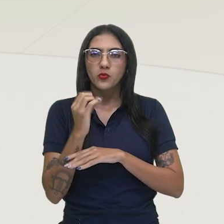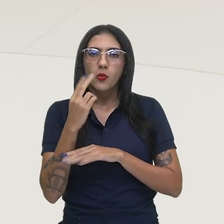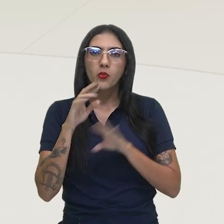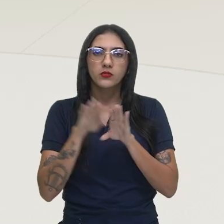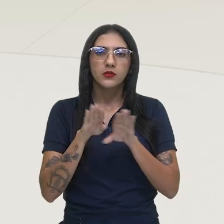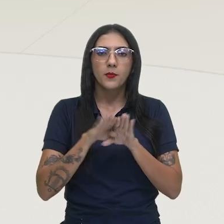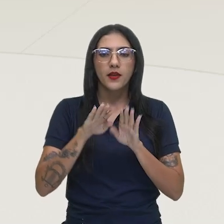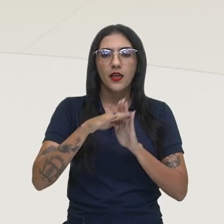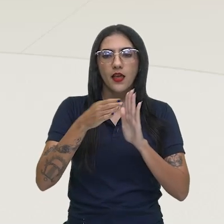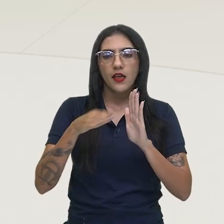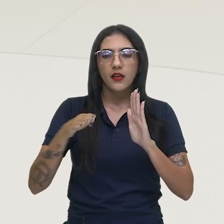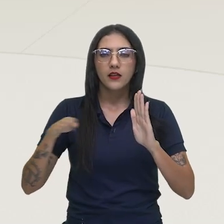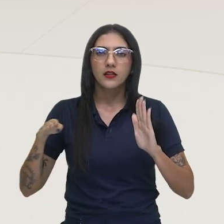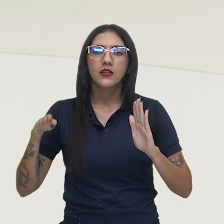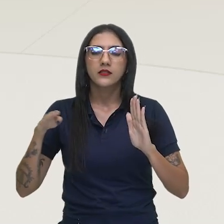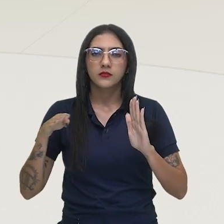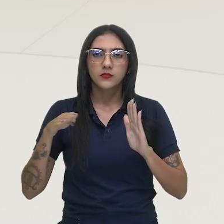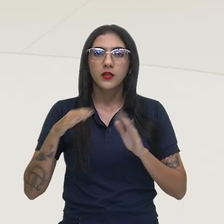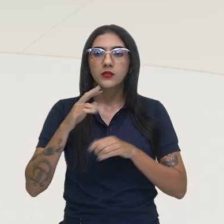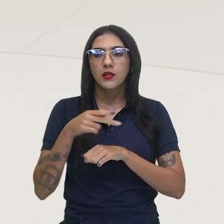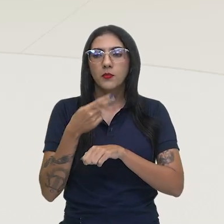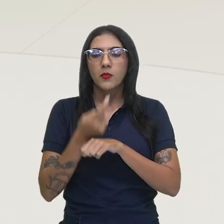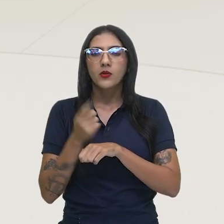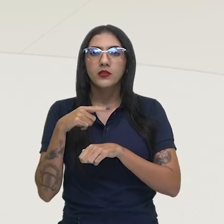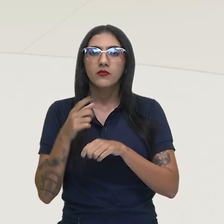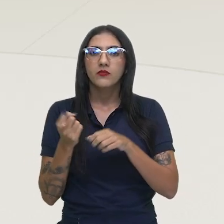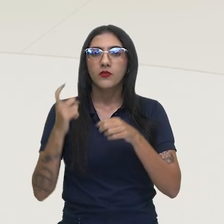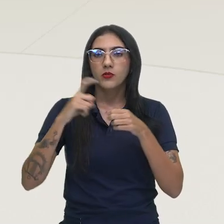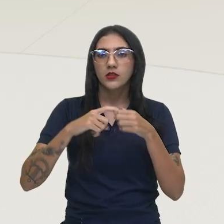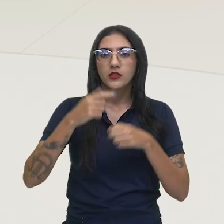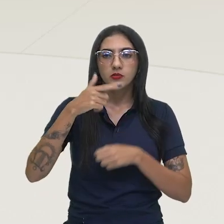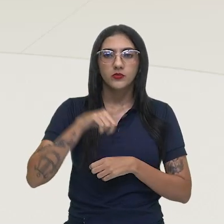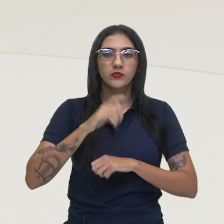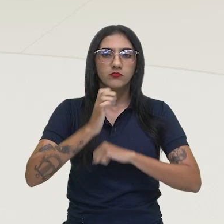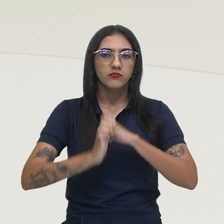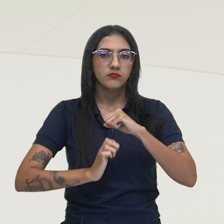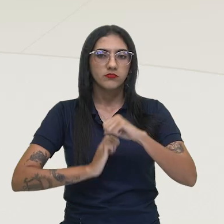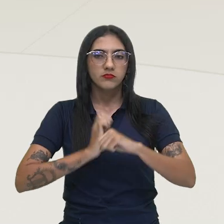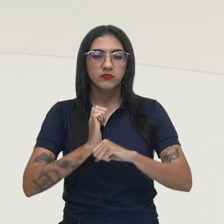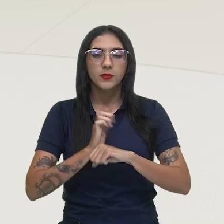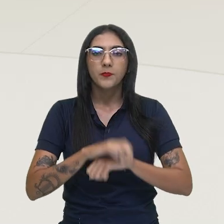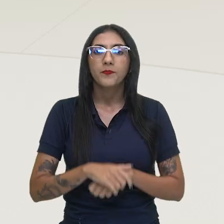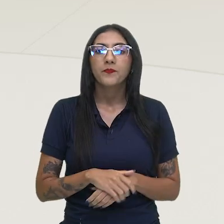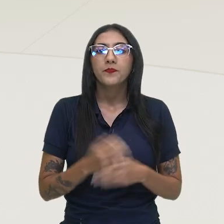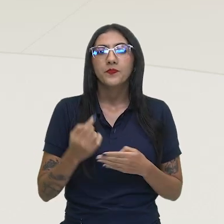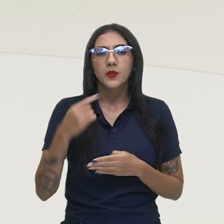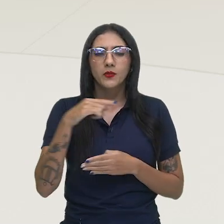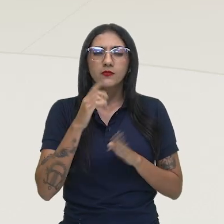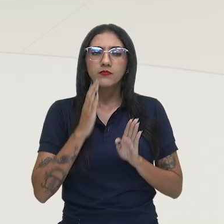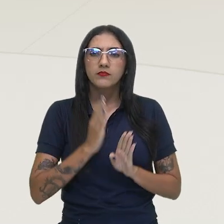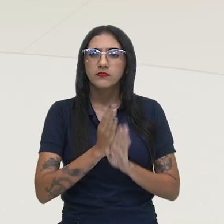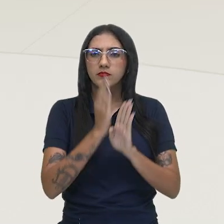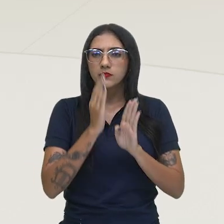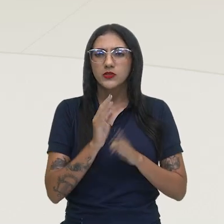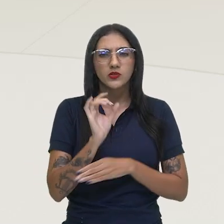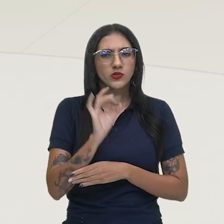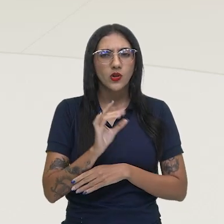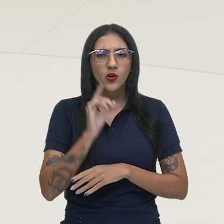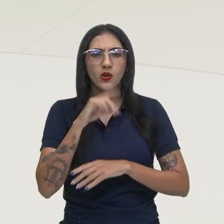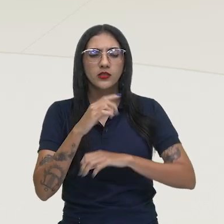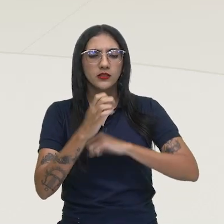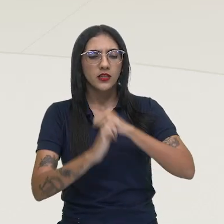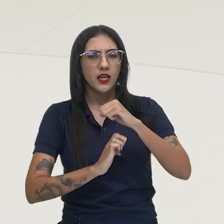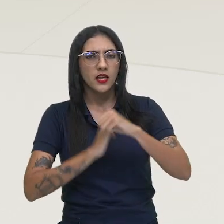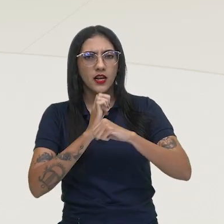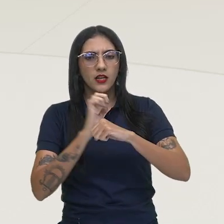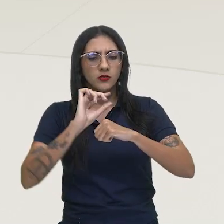onda eletromagnética para depois retornar à camada original. E aí foi quando ele percebeu que não é porque os elétrons estão ali